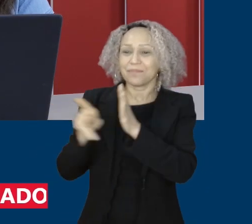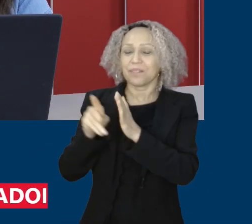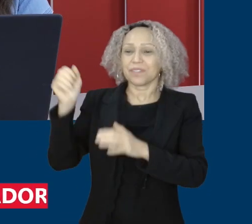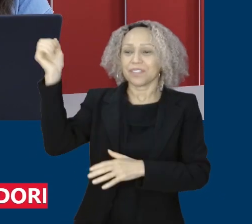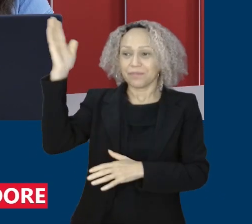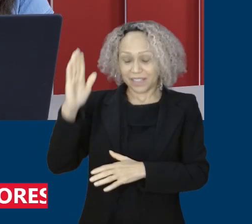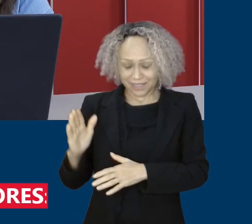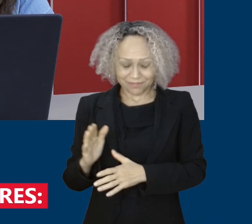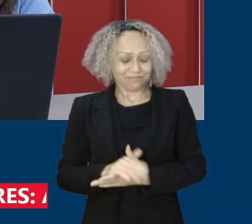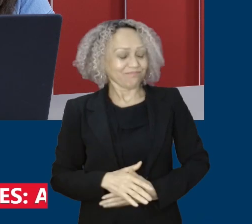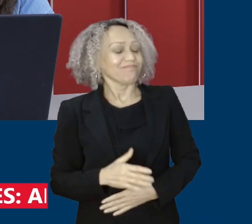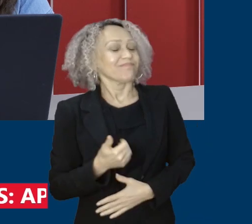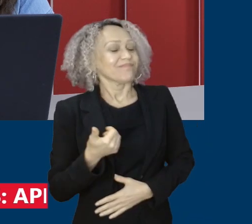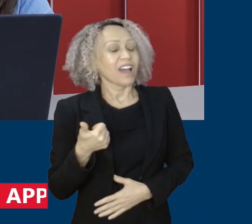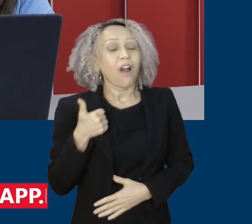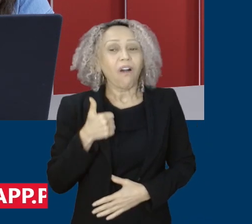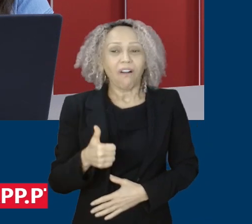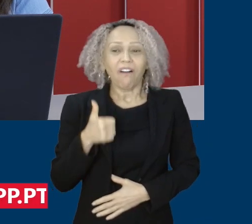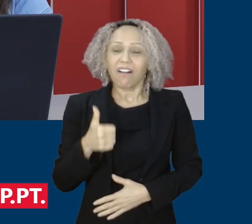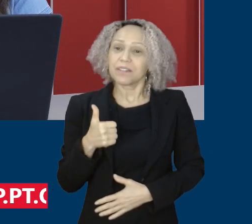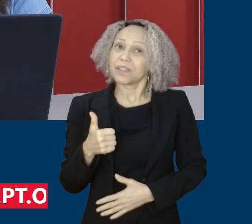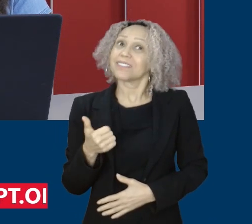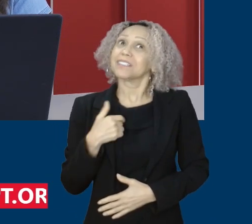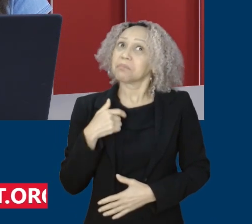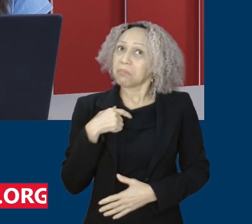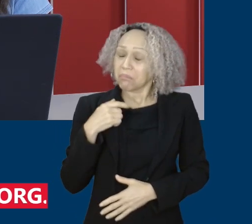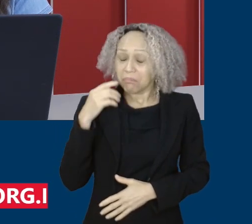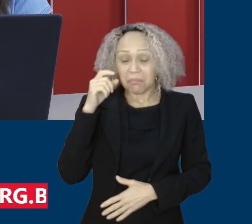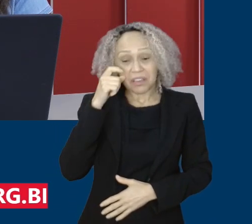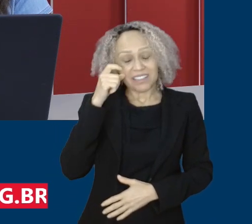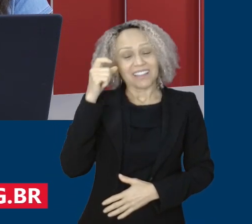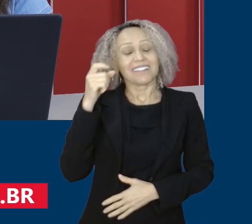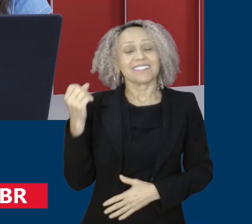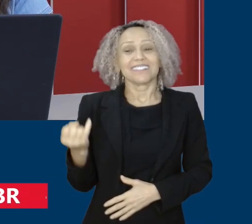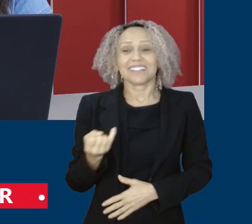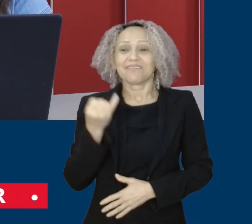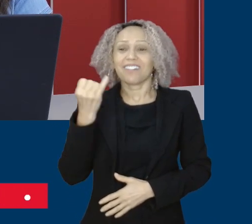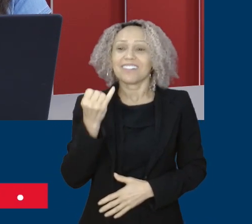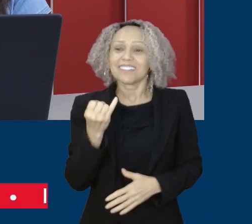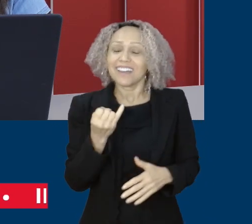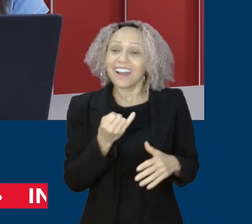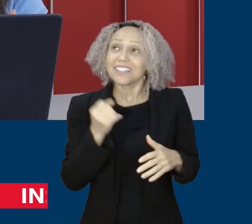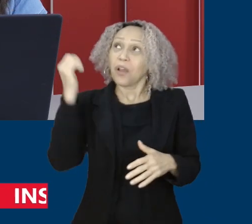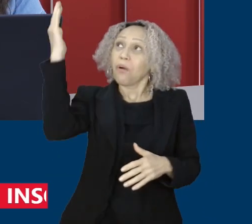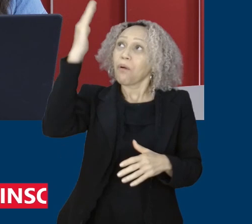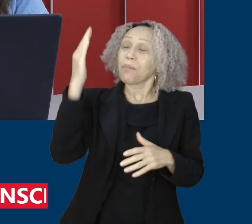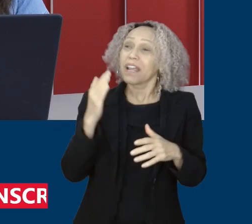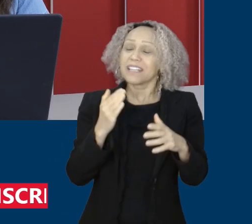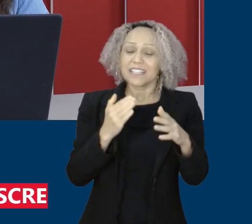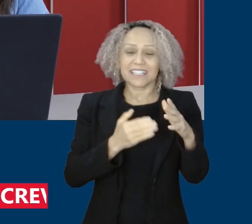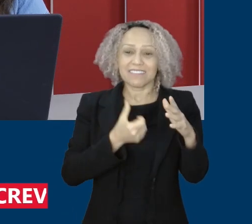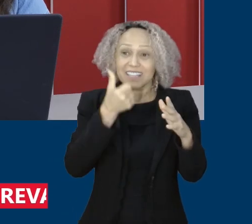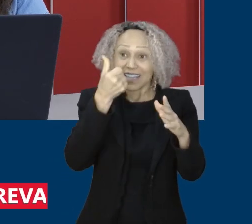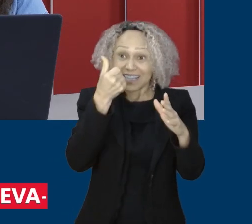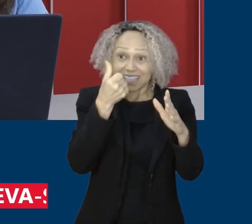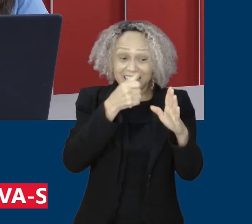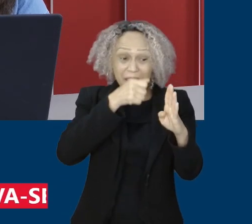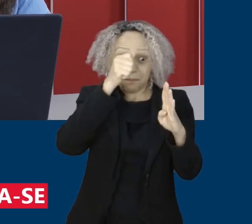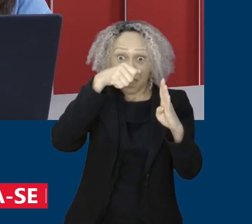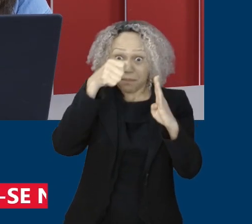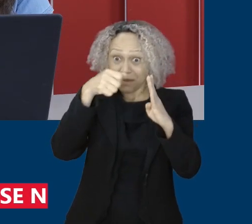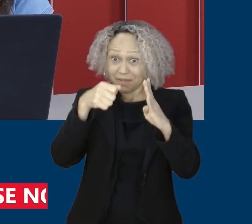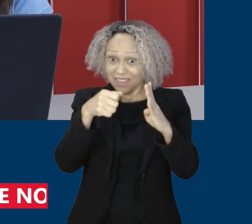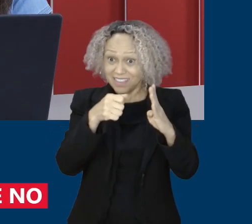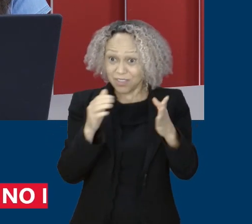mais interessante ainda do Brasil é dos 6 meses também de governo do presidente Lula, com tantos avanços que a gente tem para